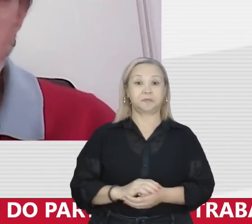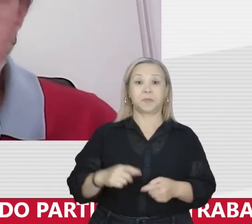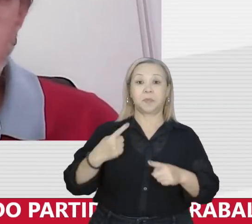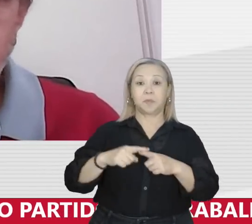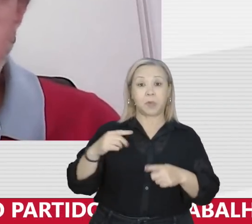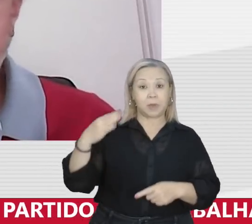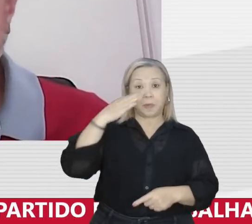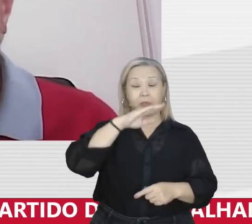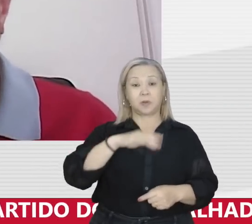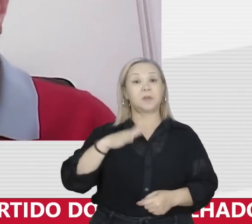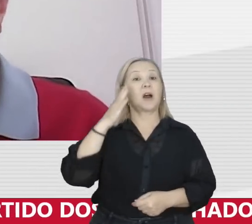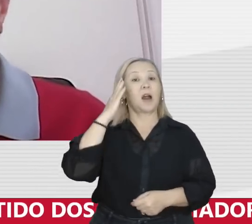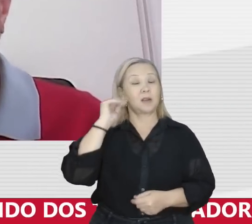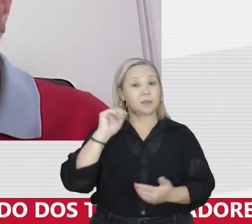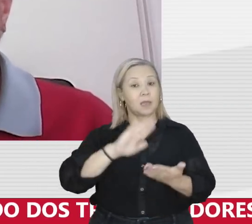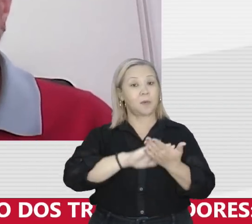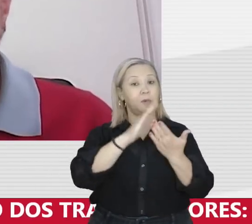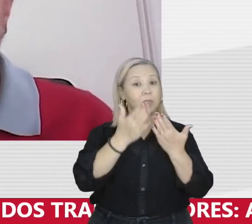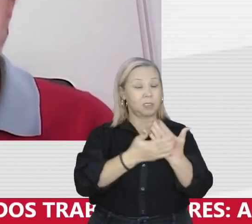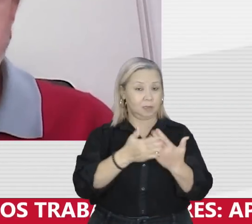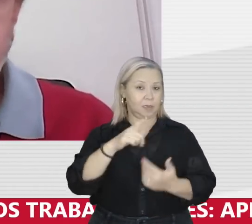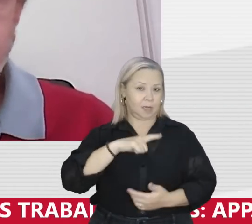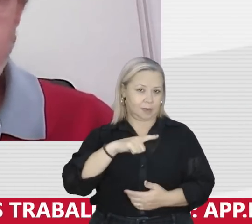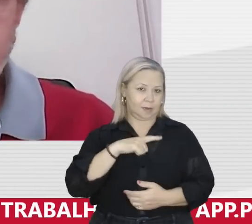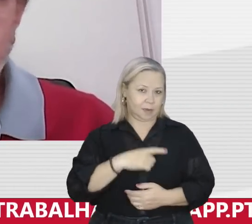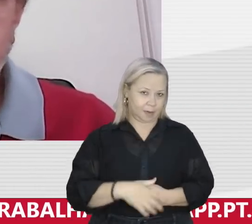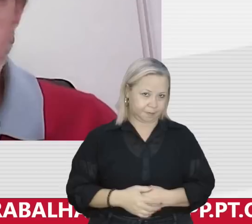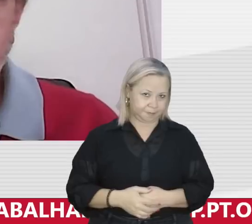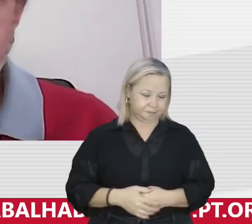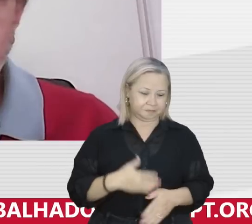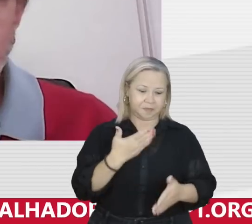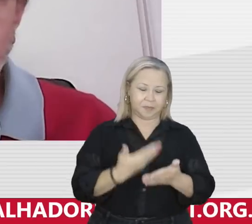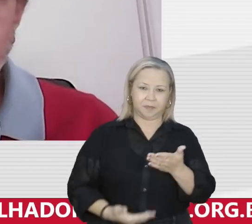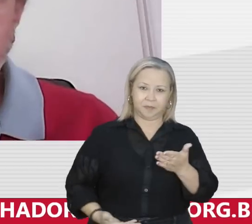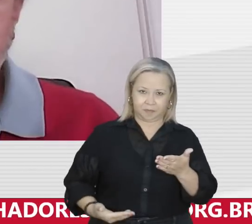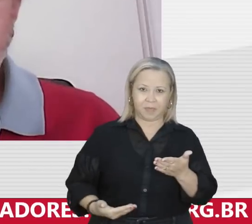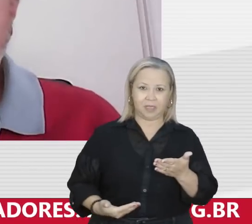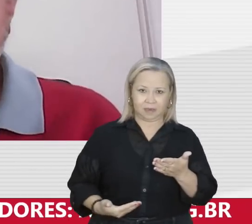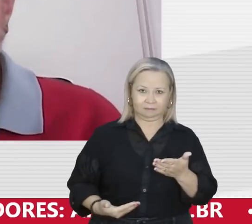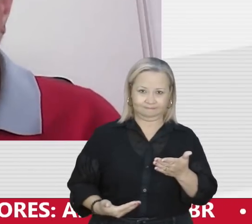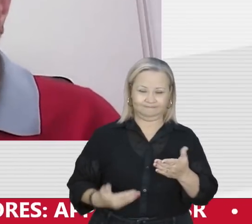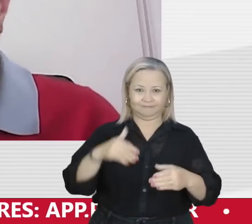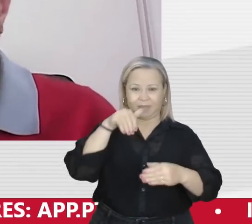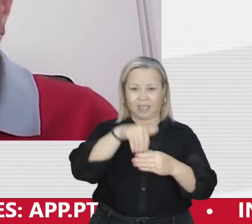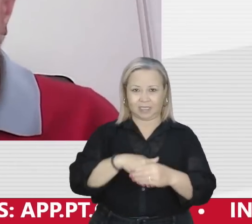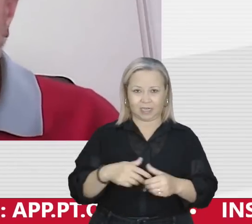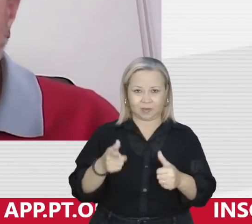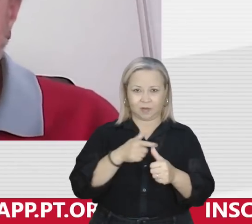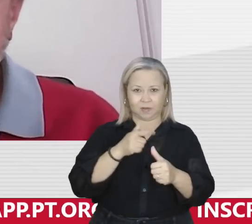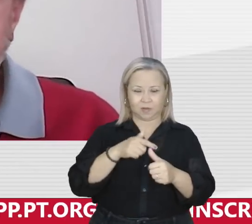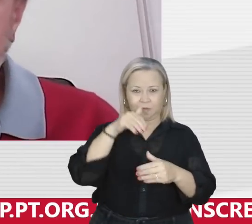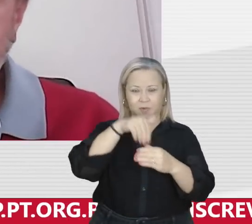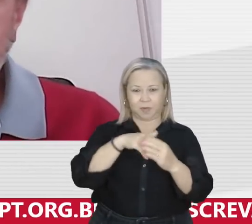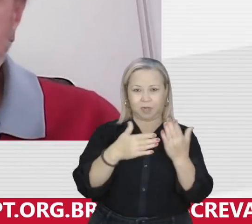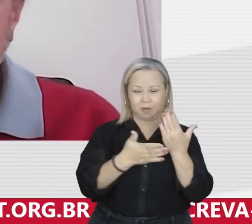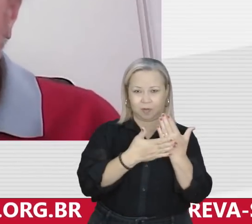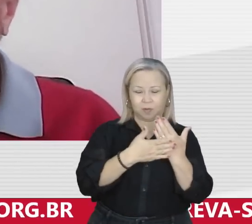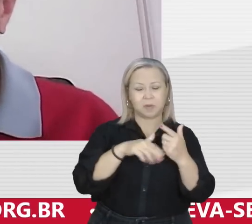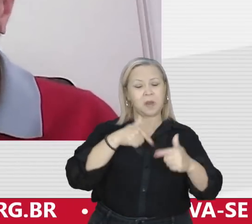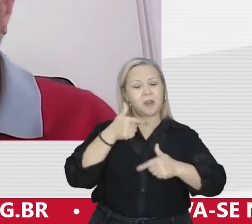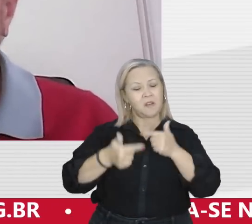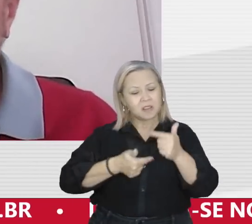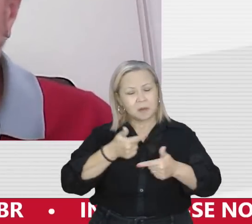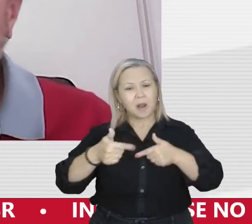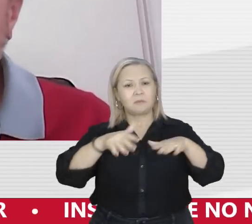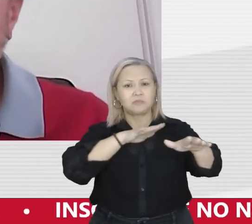teria de, não dando esse tiro, ele perder as eleições no primeiro turno. Ele vai tentar trabalhar esse segundo turno e